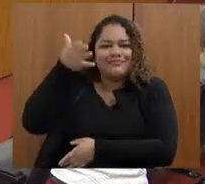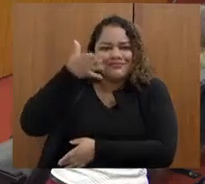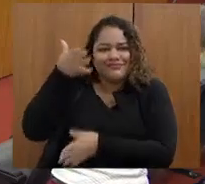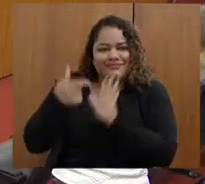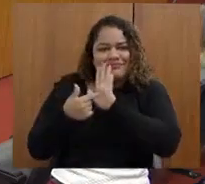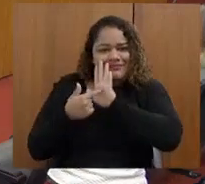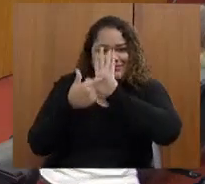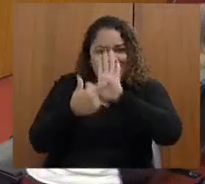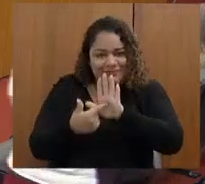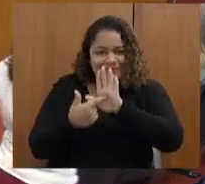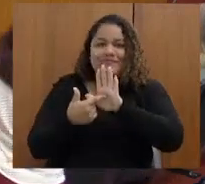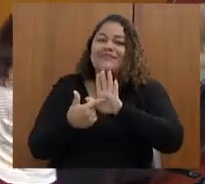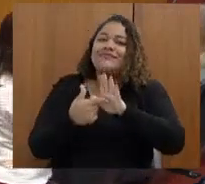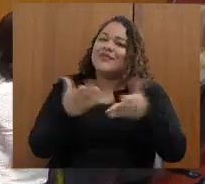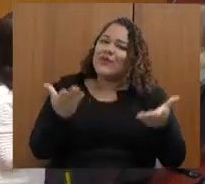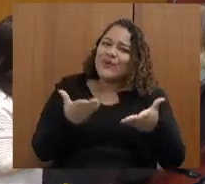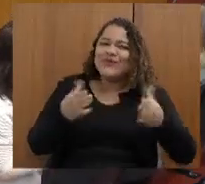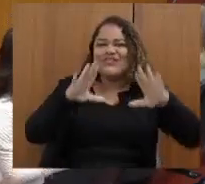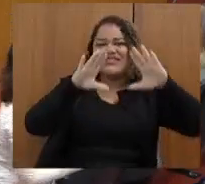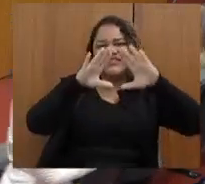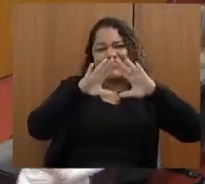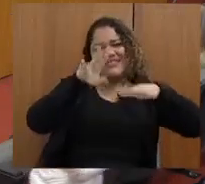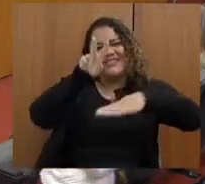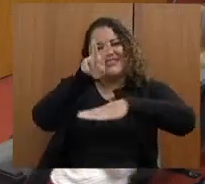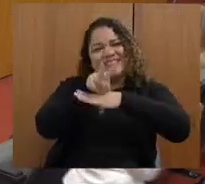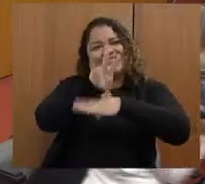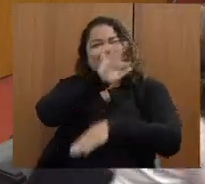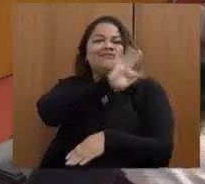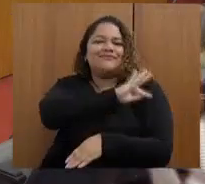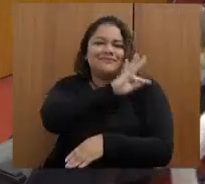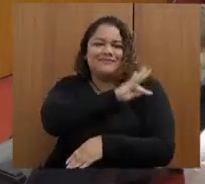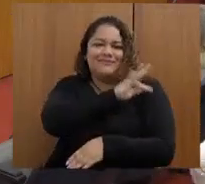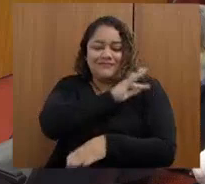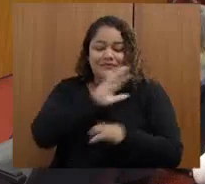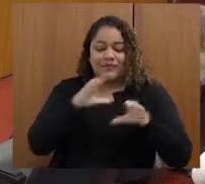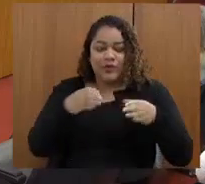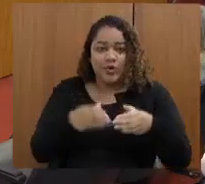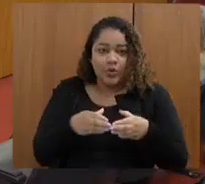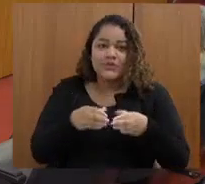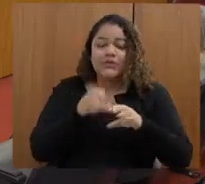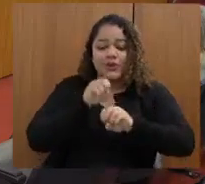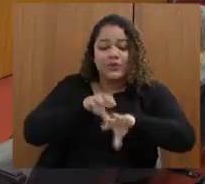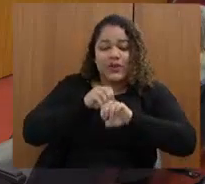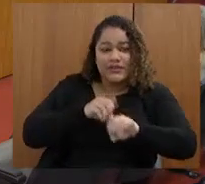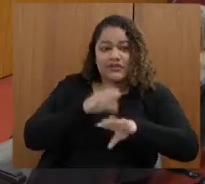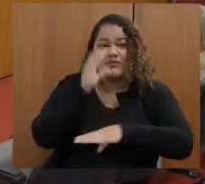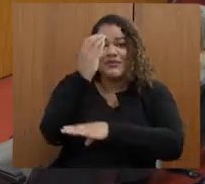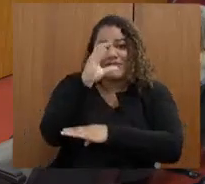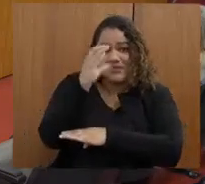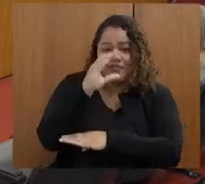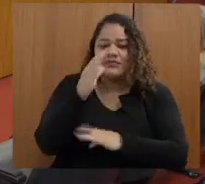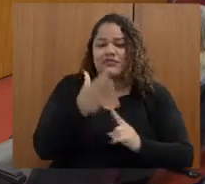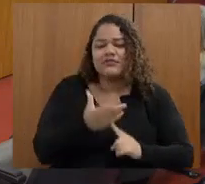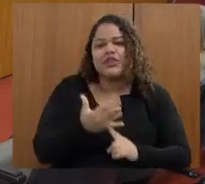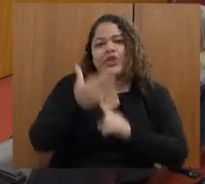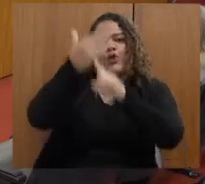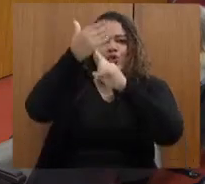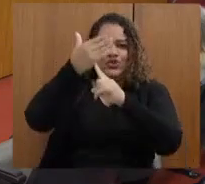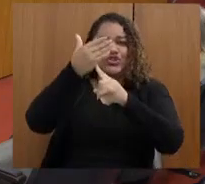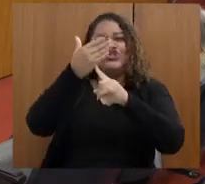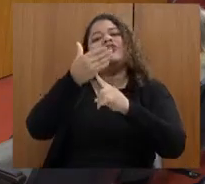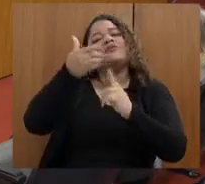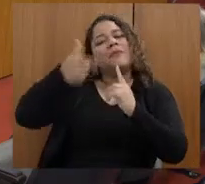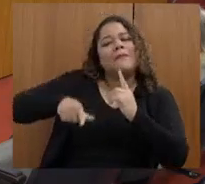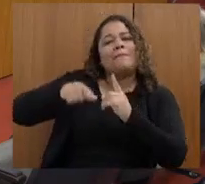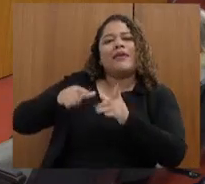no âmbito do Assembleia fiscaliza da comissão de Educação Ciência e Tecnologia e com comissões convidadas secretário